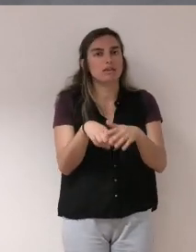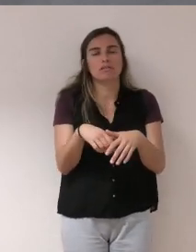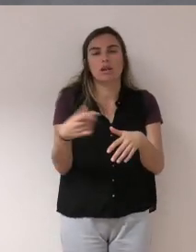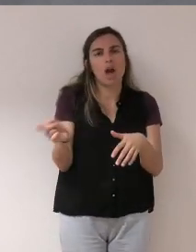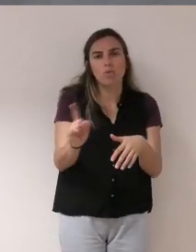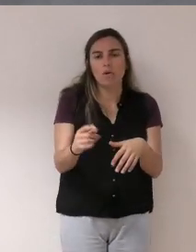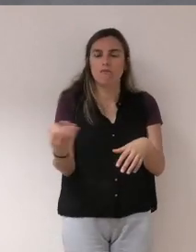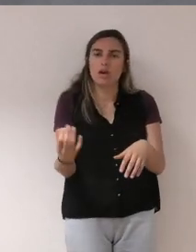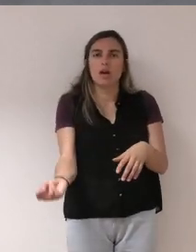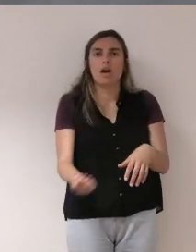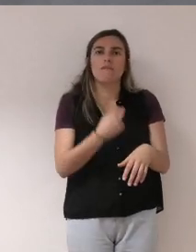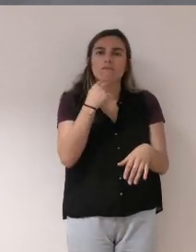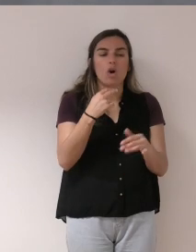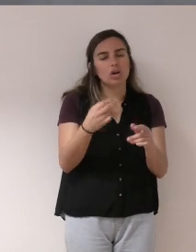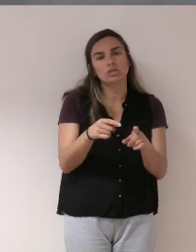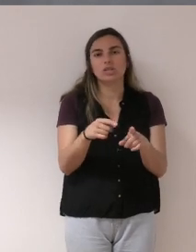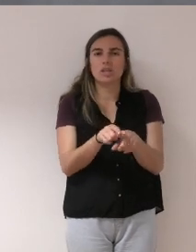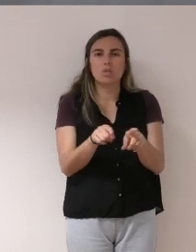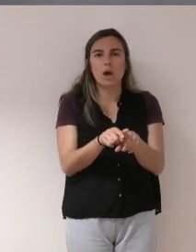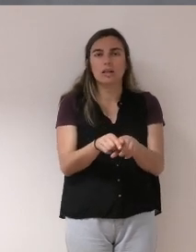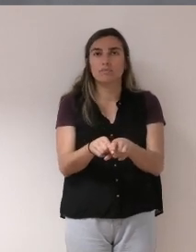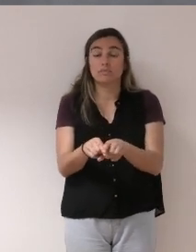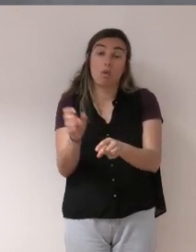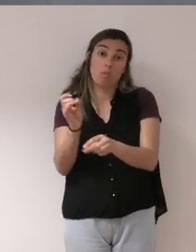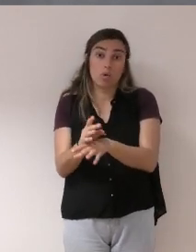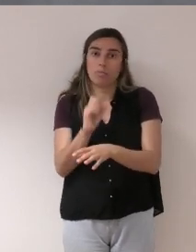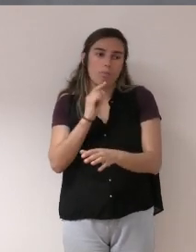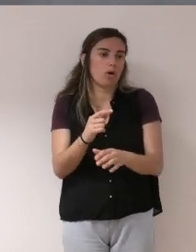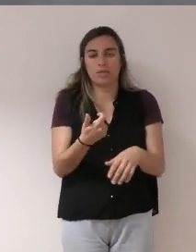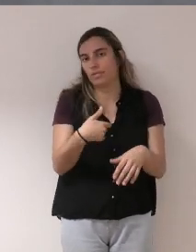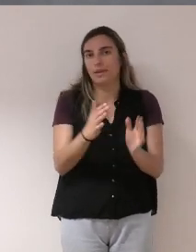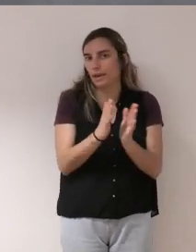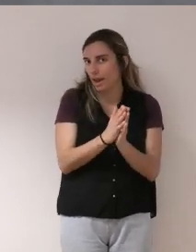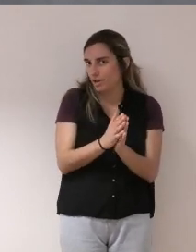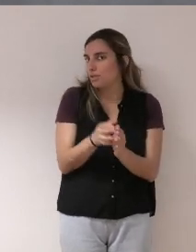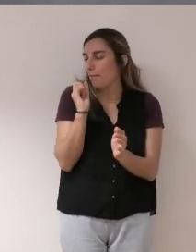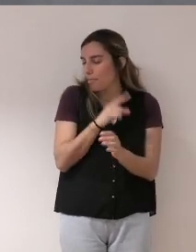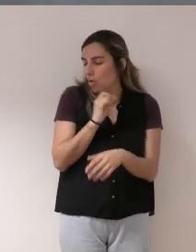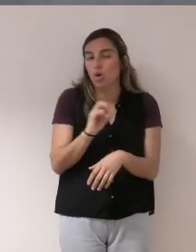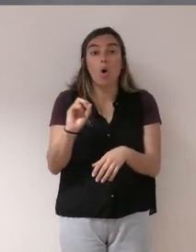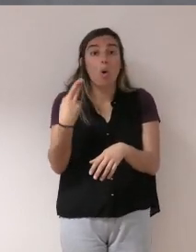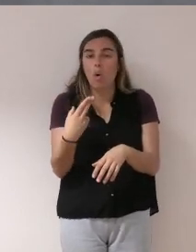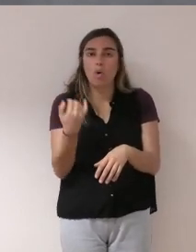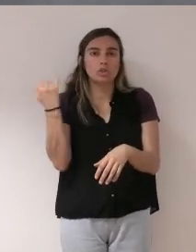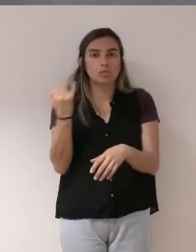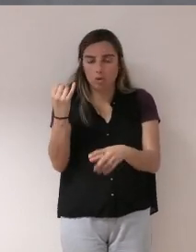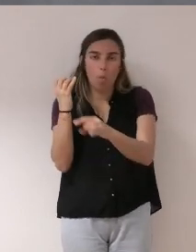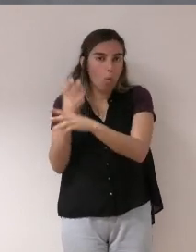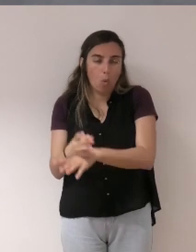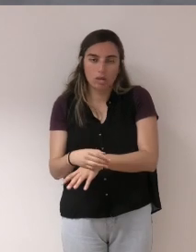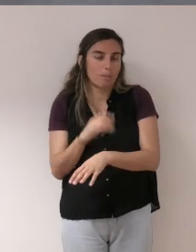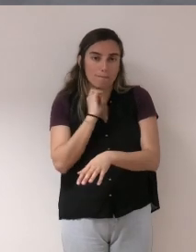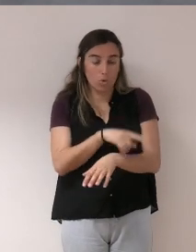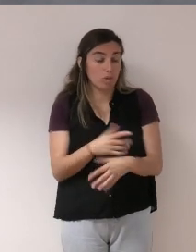e cuja voz seja questionável, seja o outro da igreja ou seja o outro de qualquer forma que se